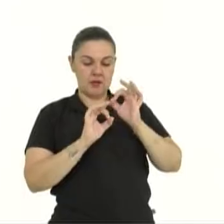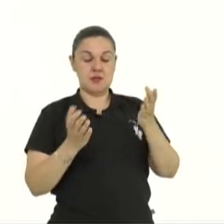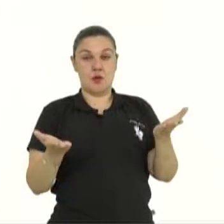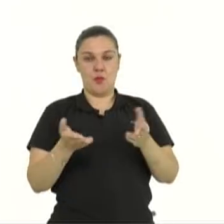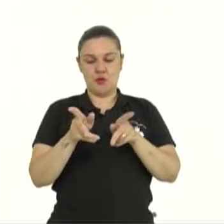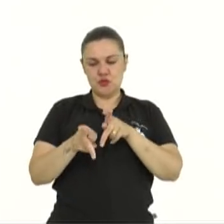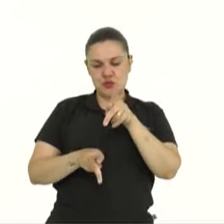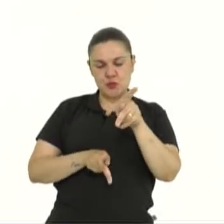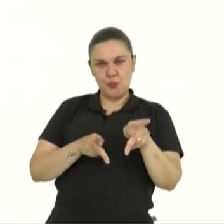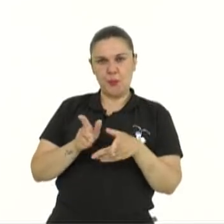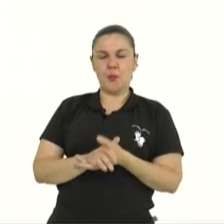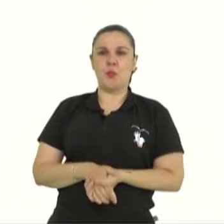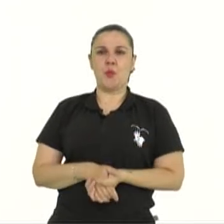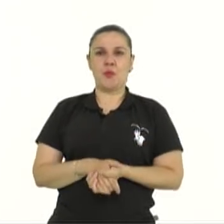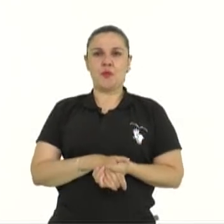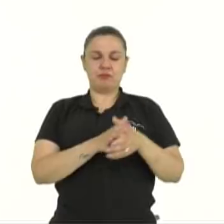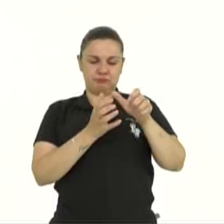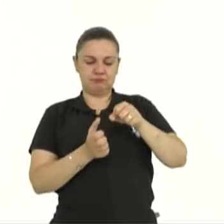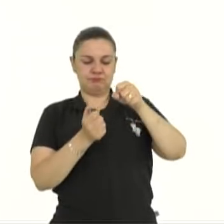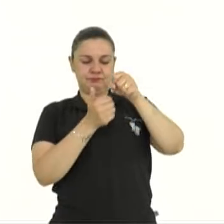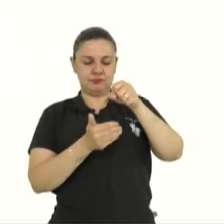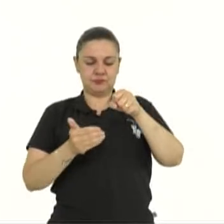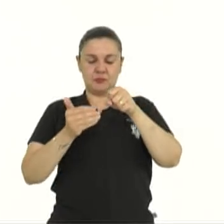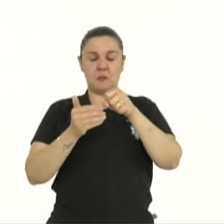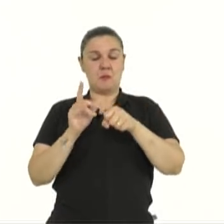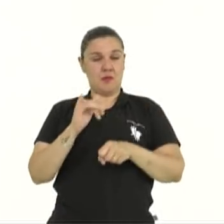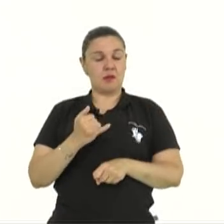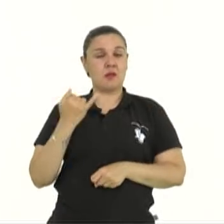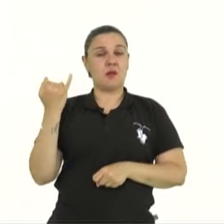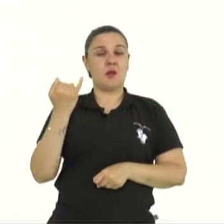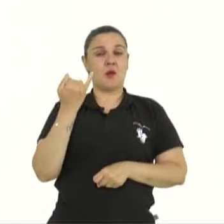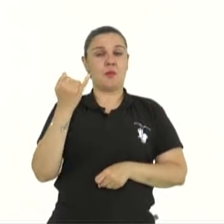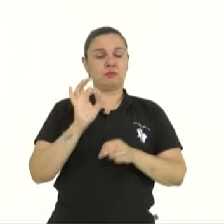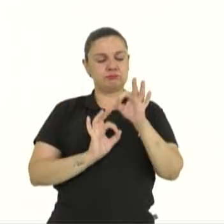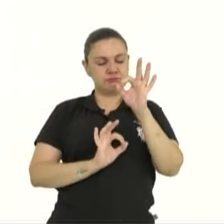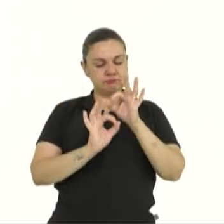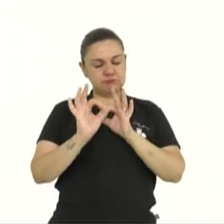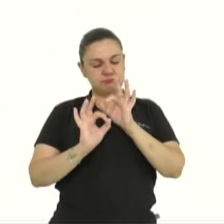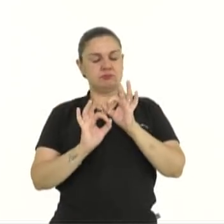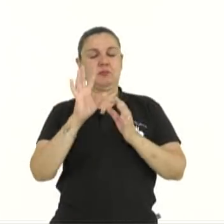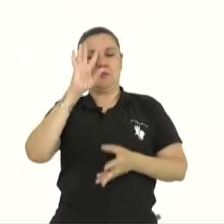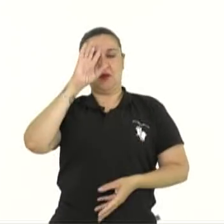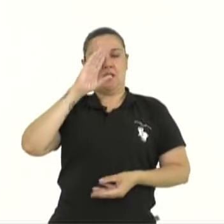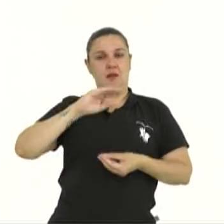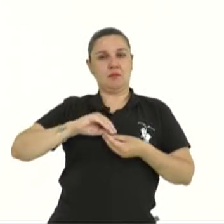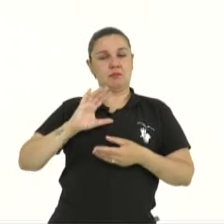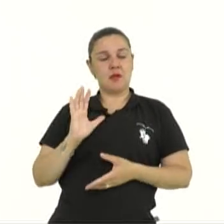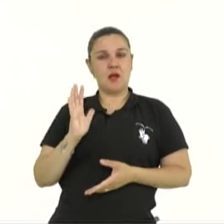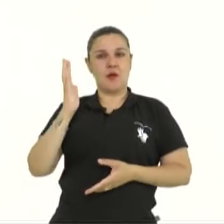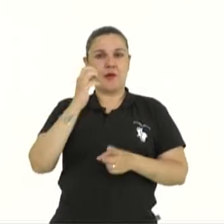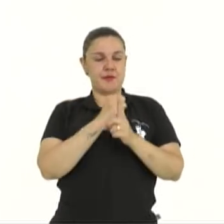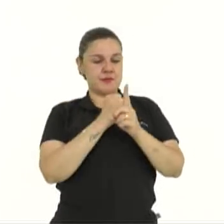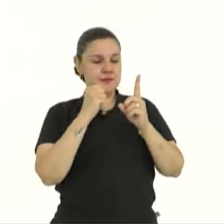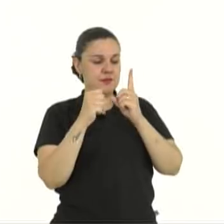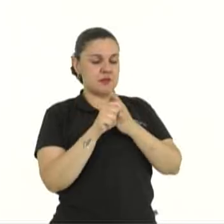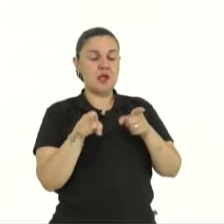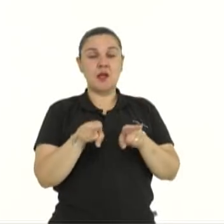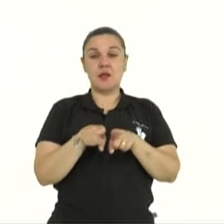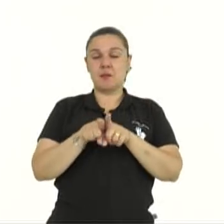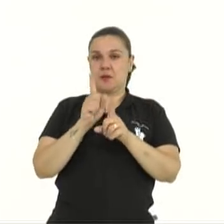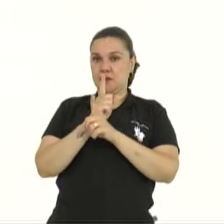civilização, a cartografia desempenha importante papel na compreensão de fenômenos sociais